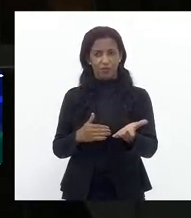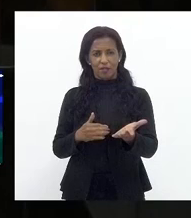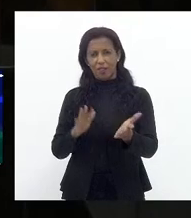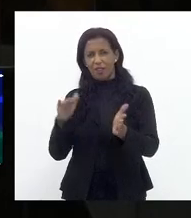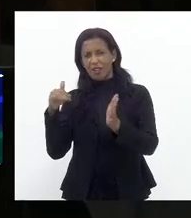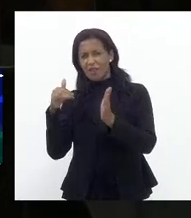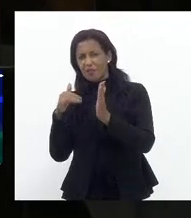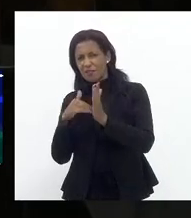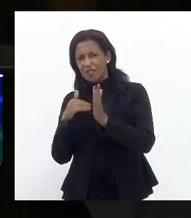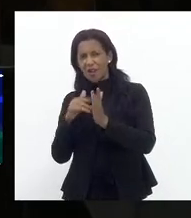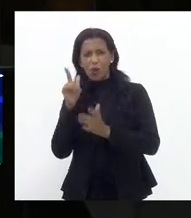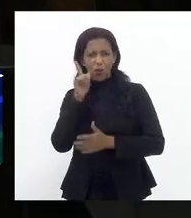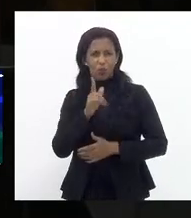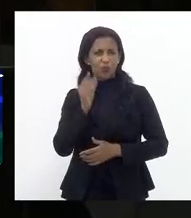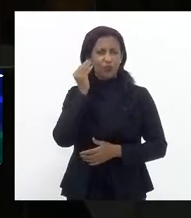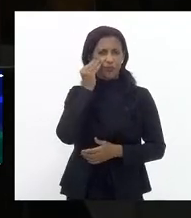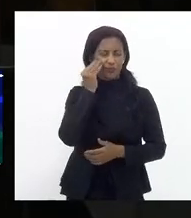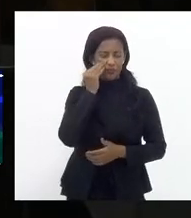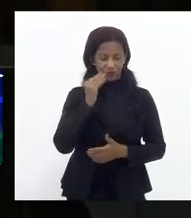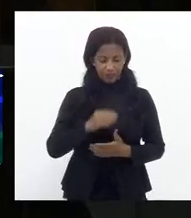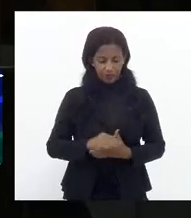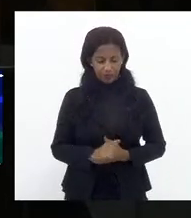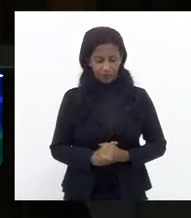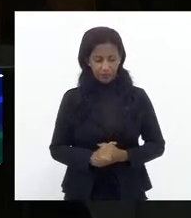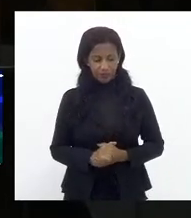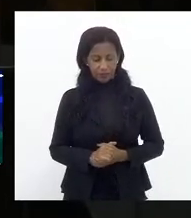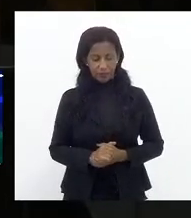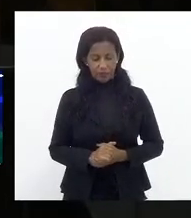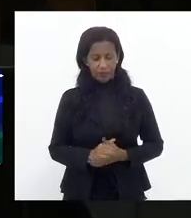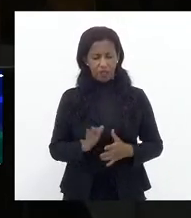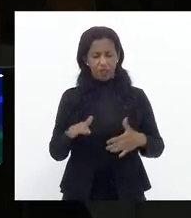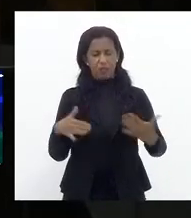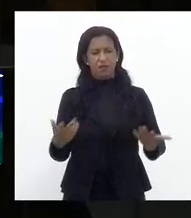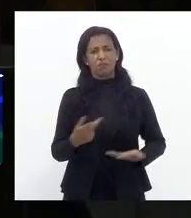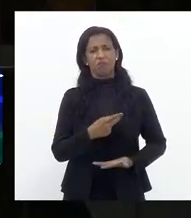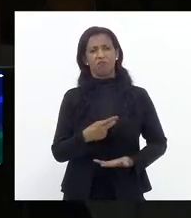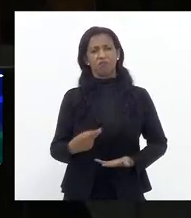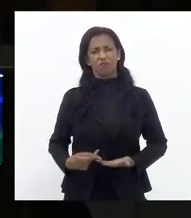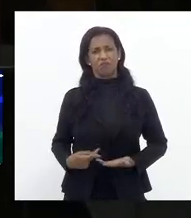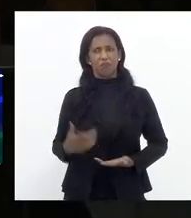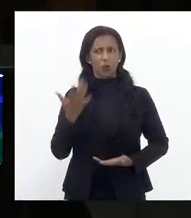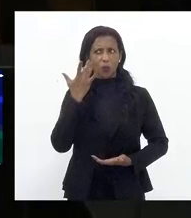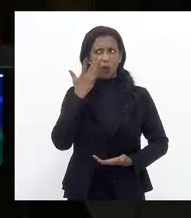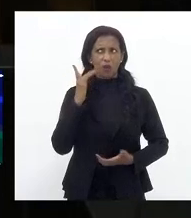minutos finais. Senhor presidente, eu acho que há como